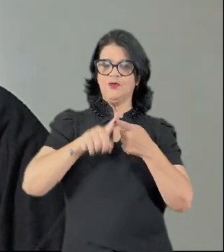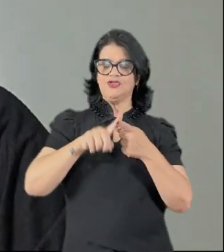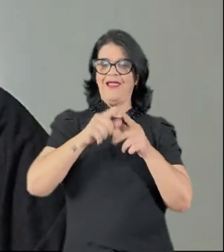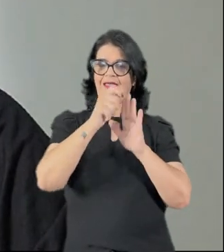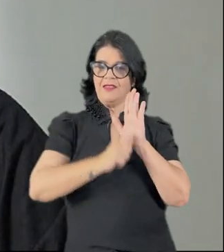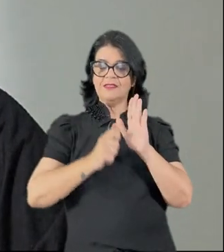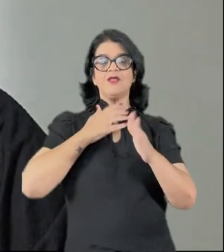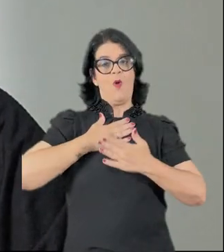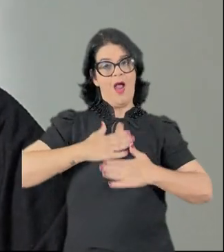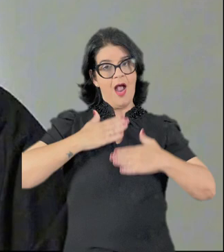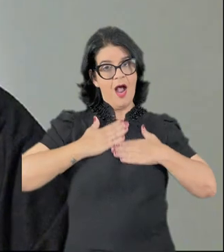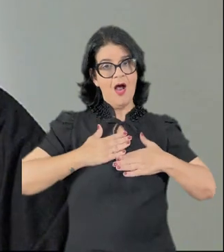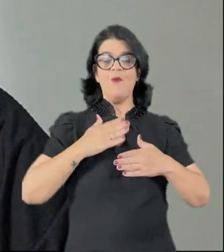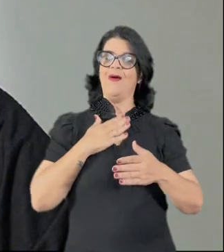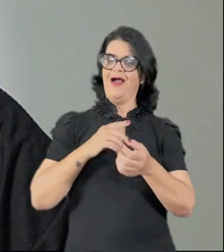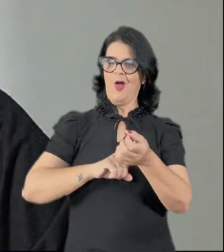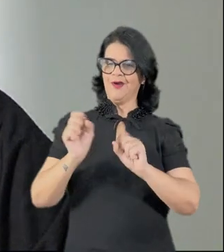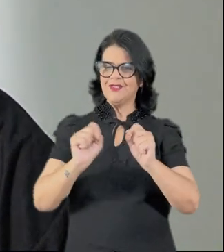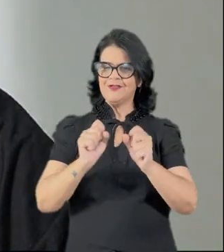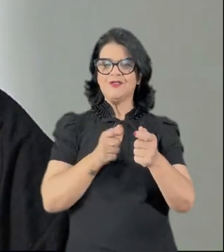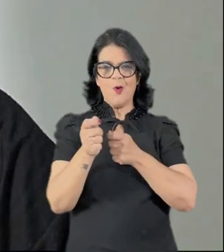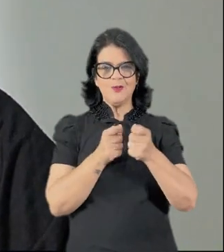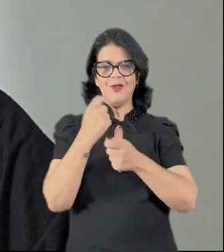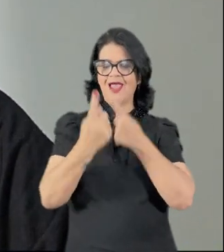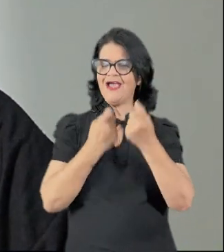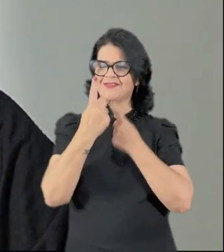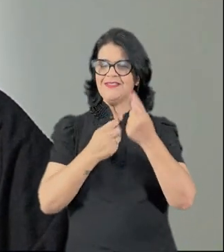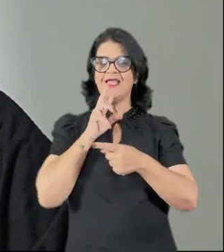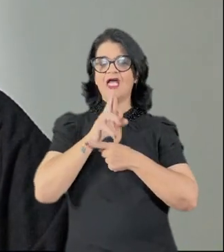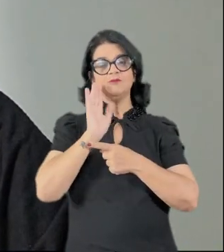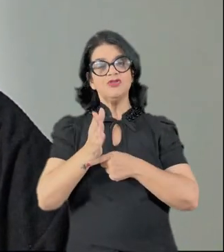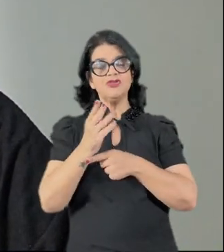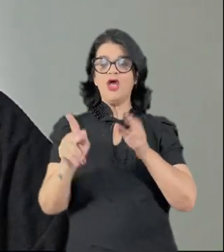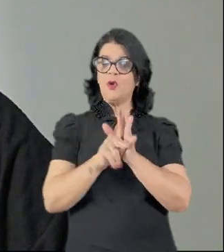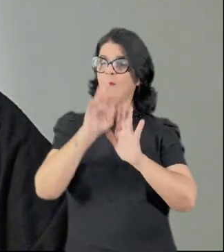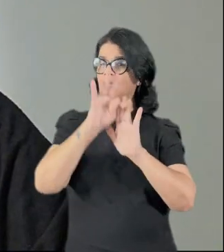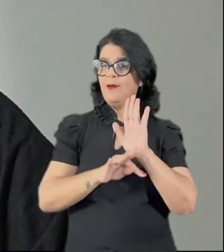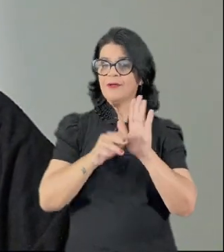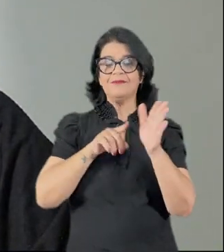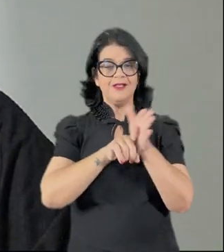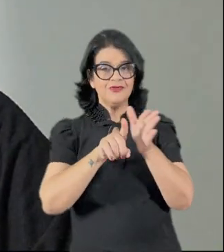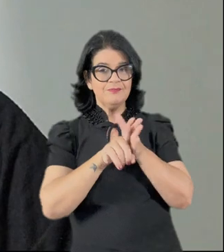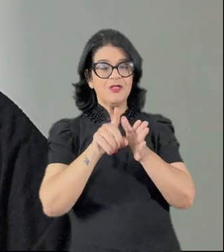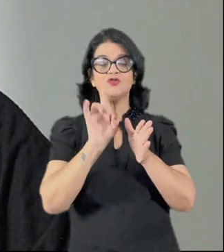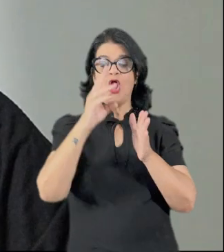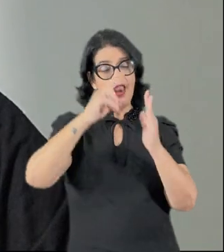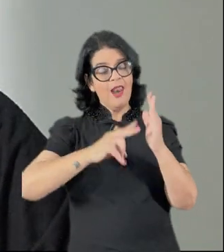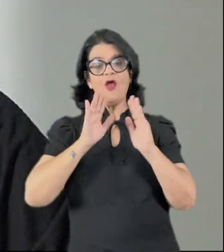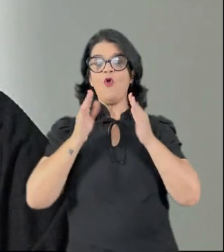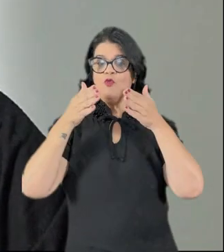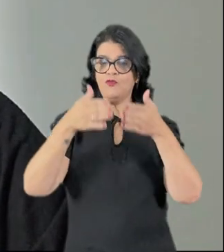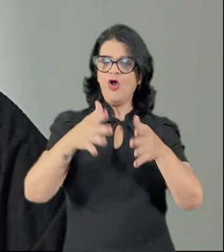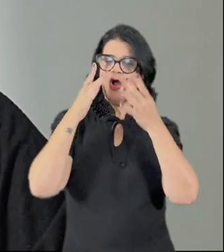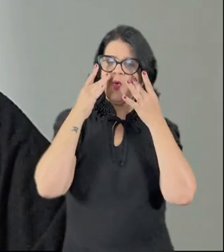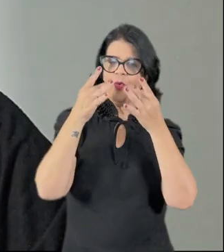Mantenha a calma e controle o nervosismo muitas vezes a resposta já está lá no próprio texto da questão basta ler com foco